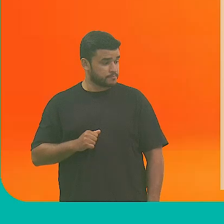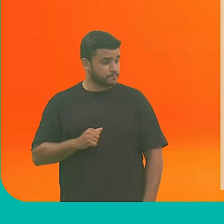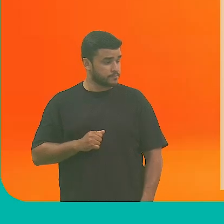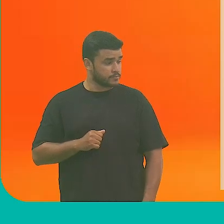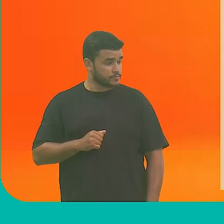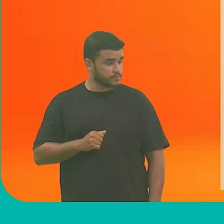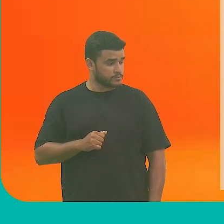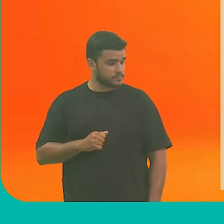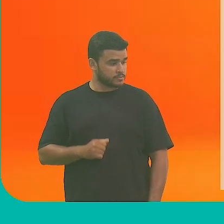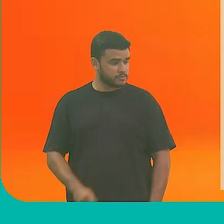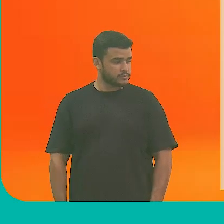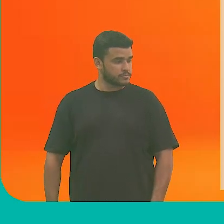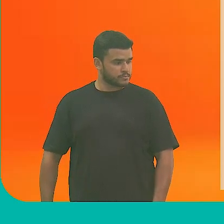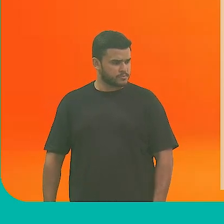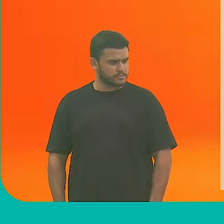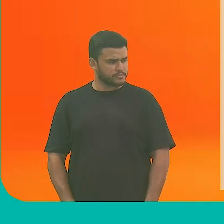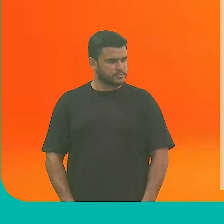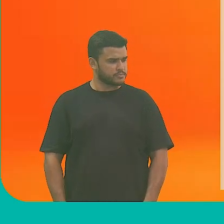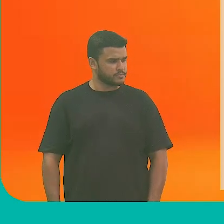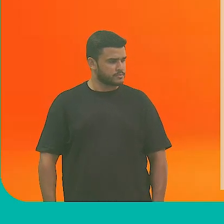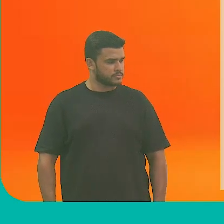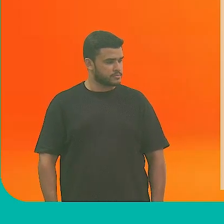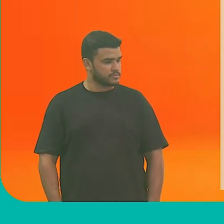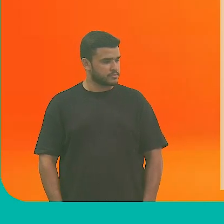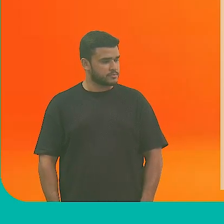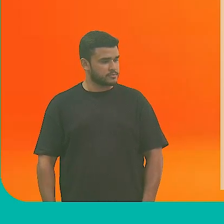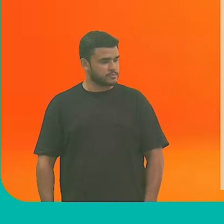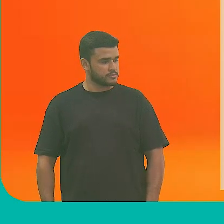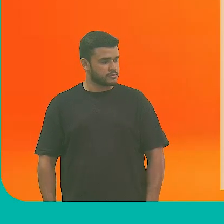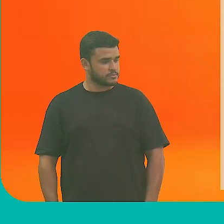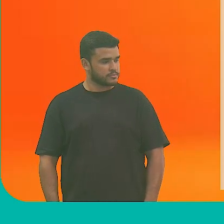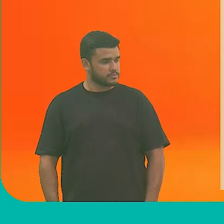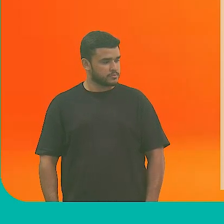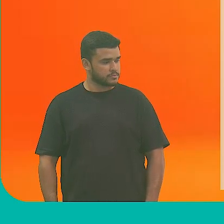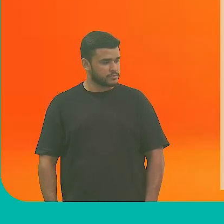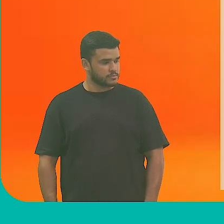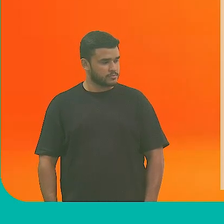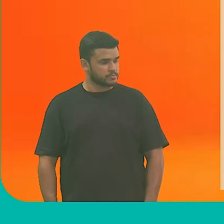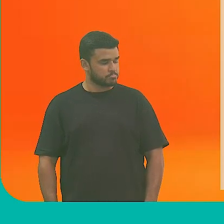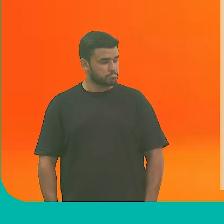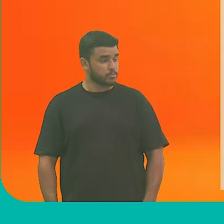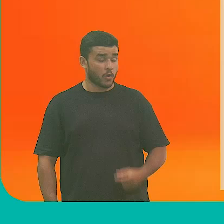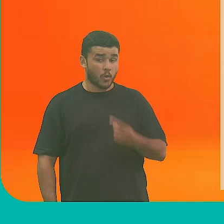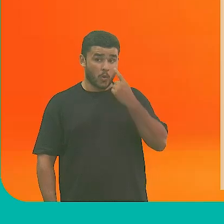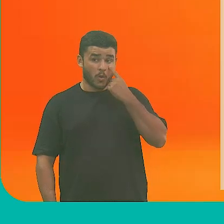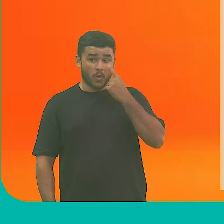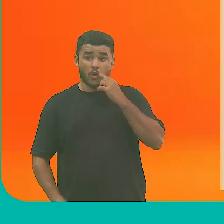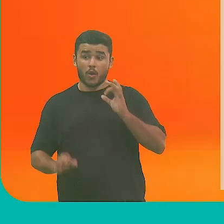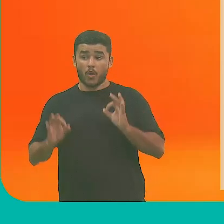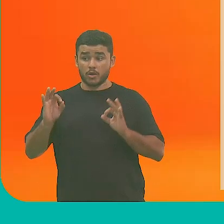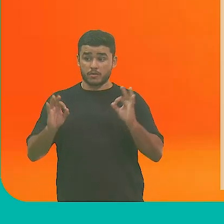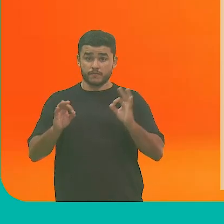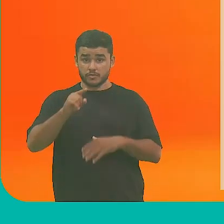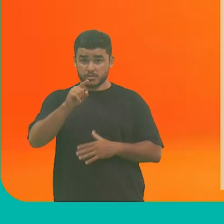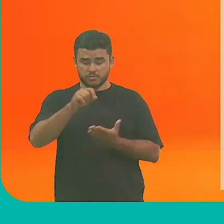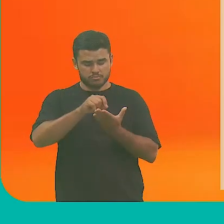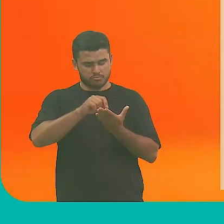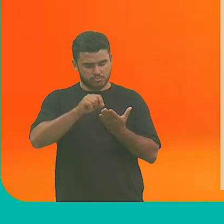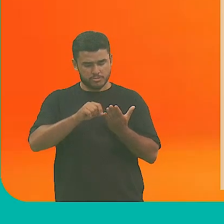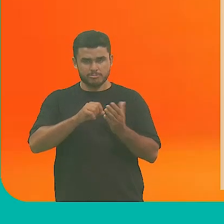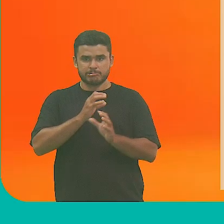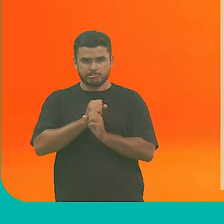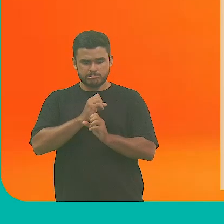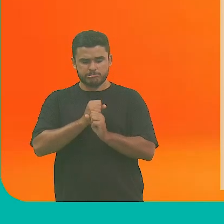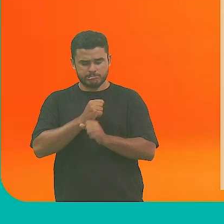vai armar uma tabelinha dessa aqui, ó. Não é 9, 10, 11, 12, ó. Não aparece de 9 até